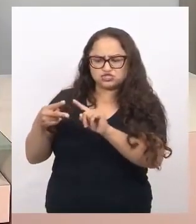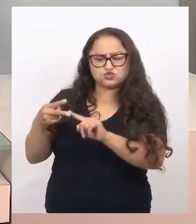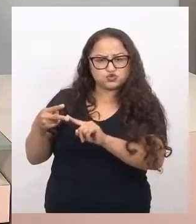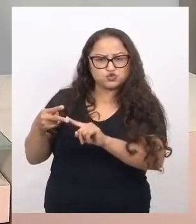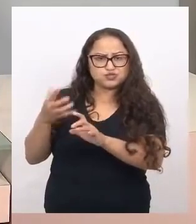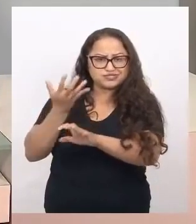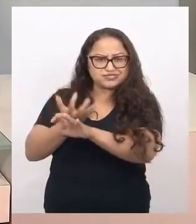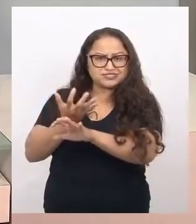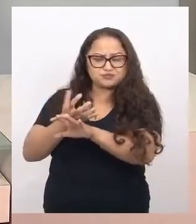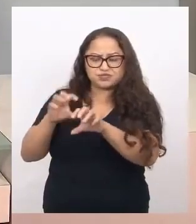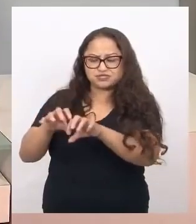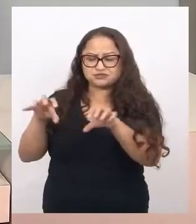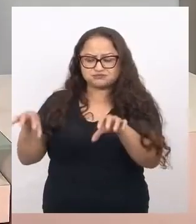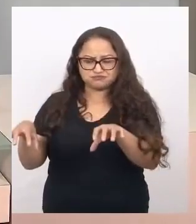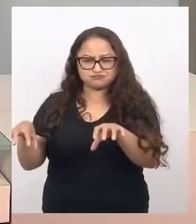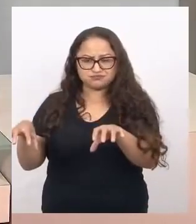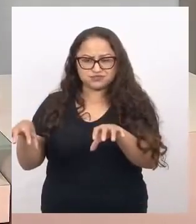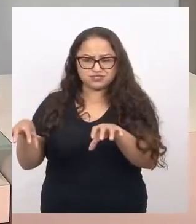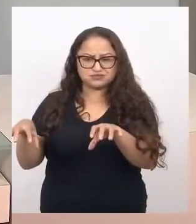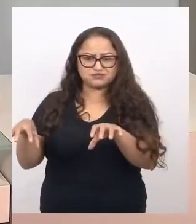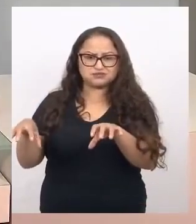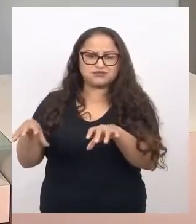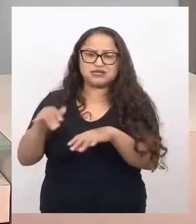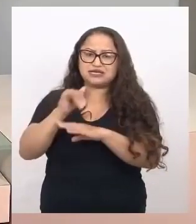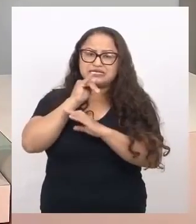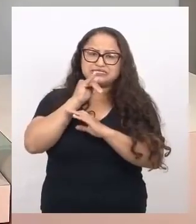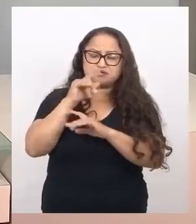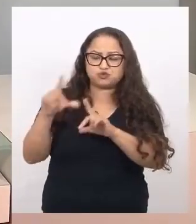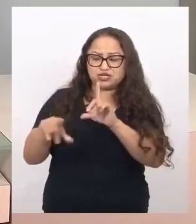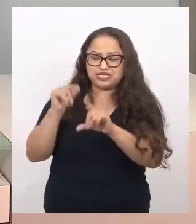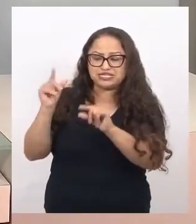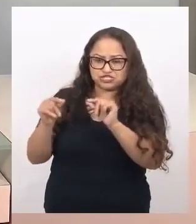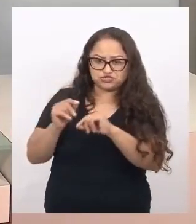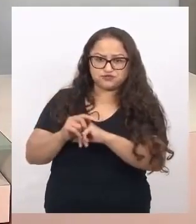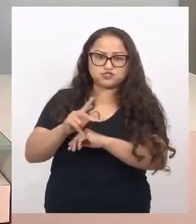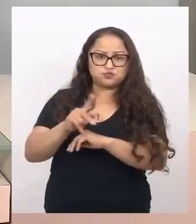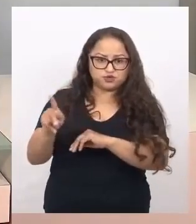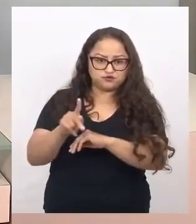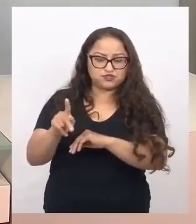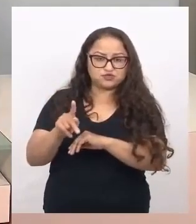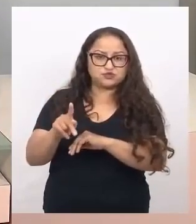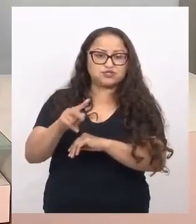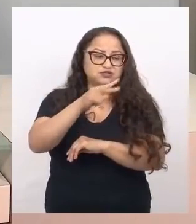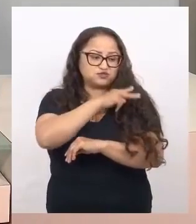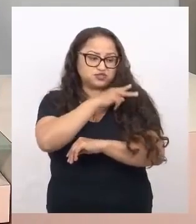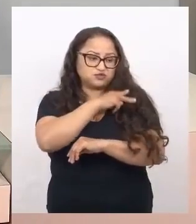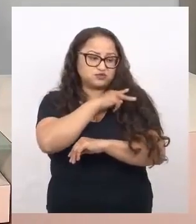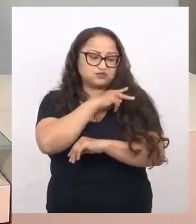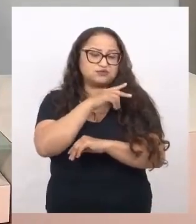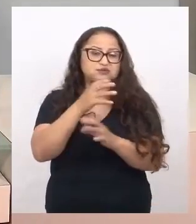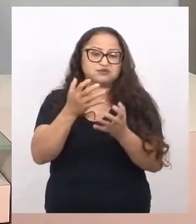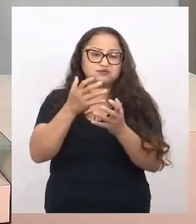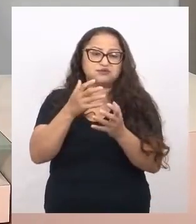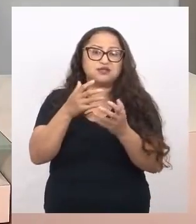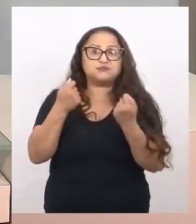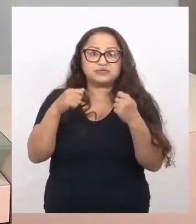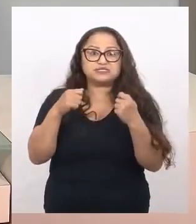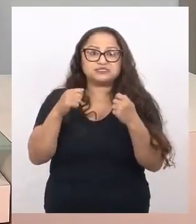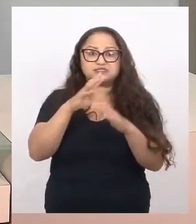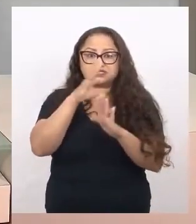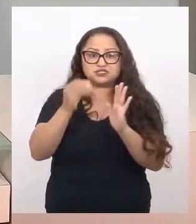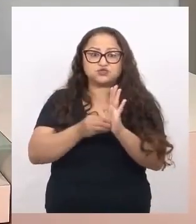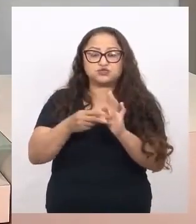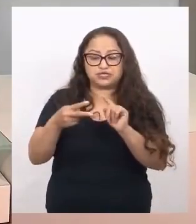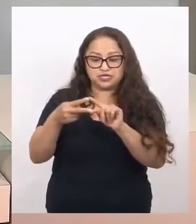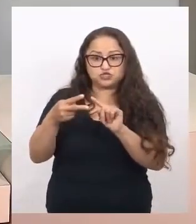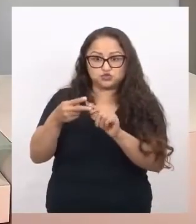são separadas na expansão. Então, por exemplo, eletivas. O professor que pegar a eletiva na segunda série do ensino médio, ele vai pegar o bloco inteiro. São as 2